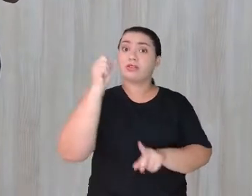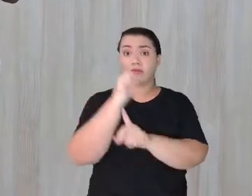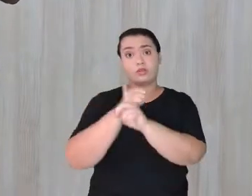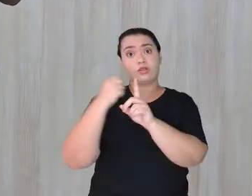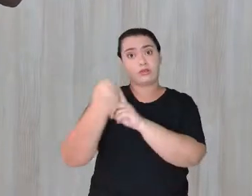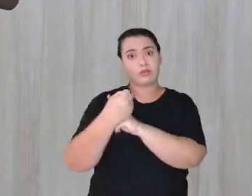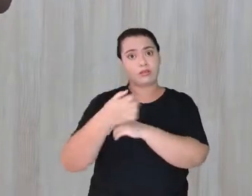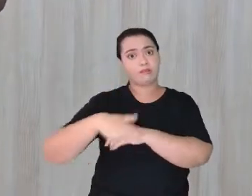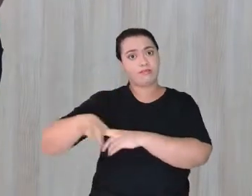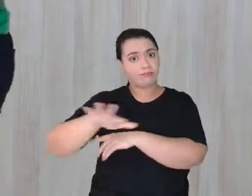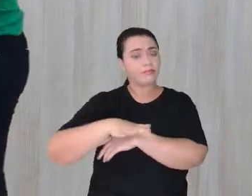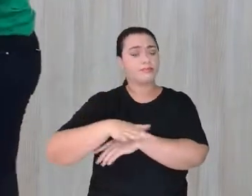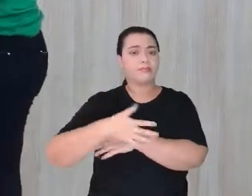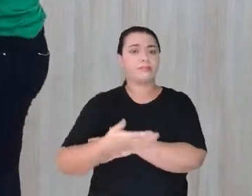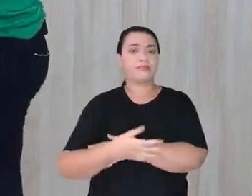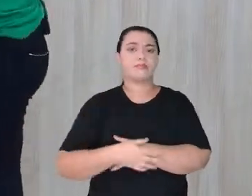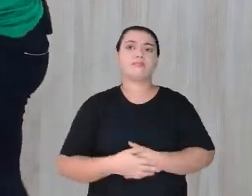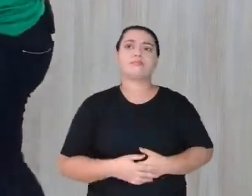sociedade, tá?